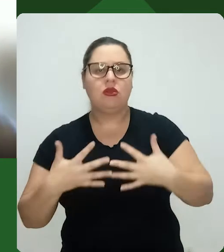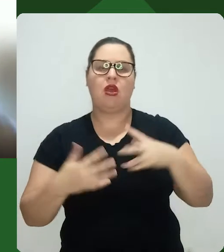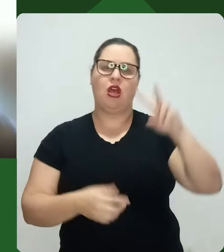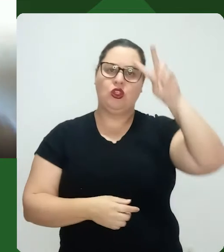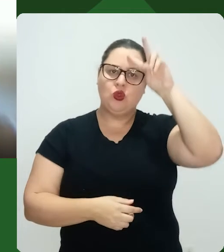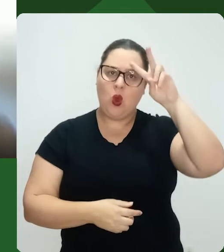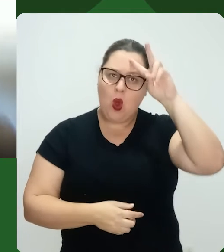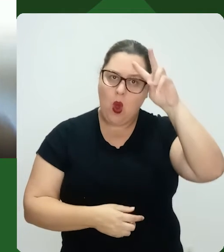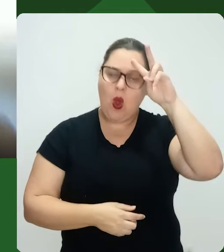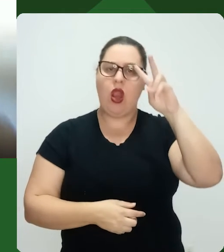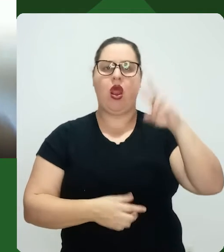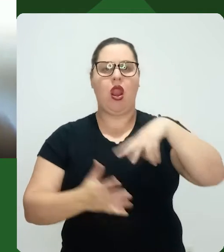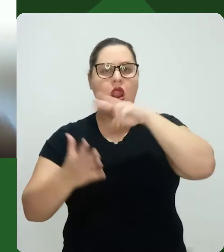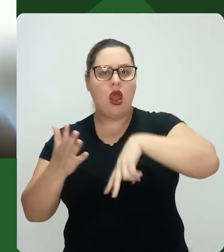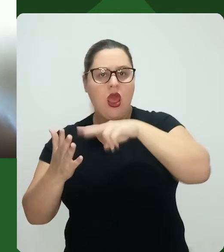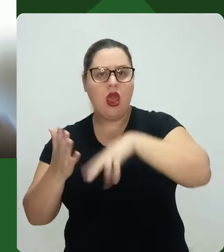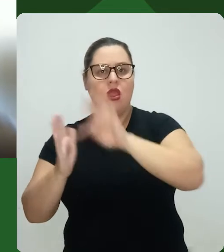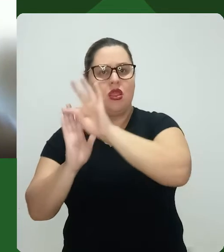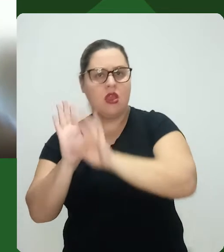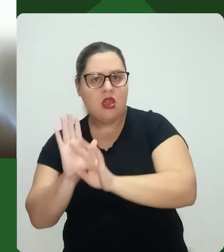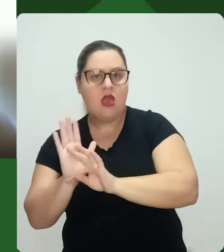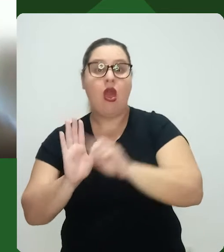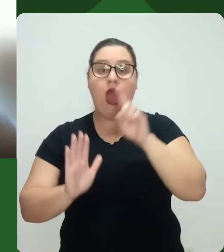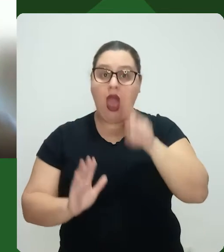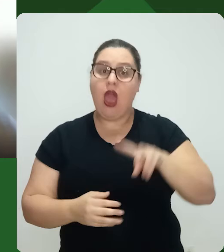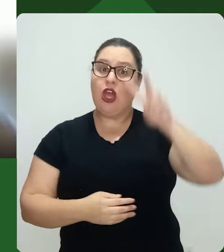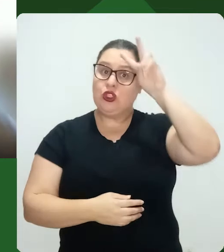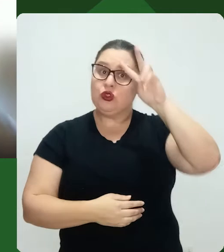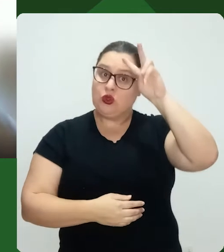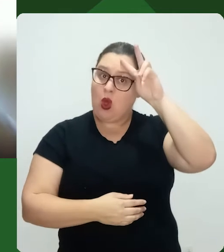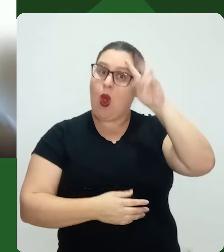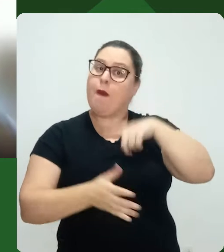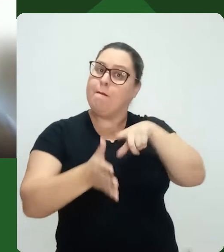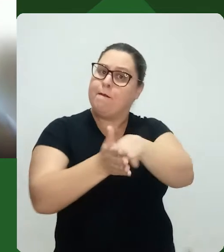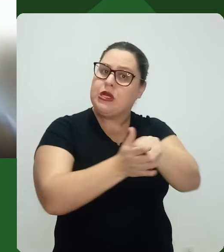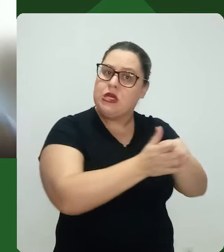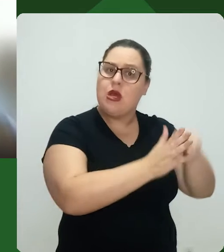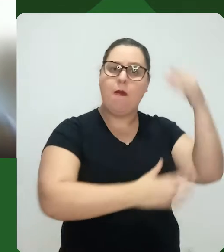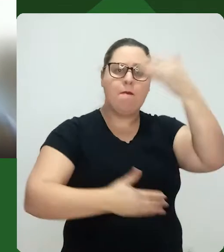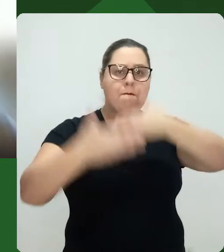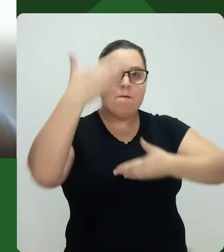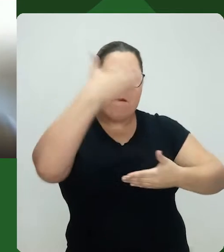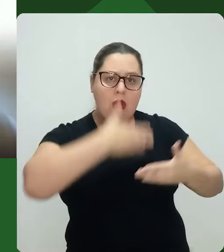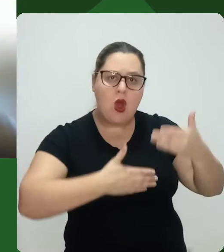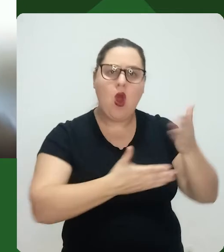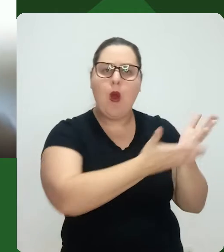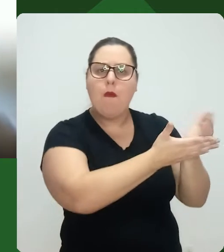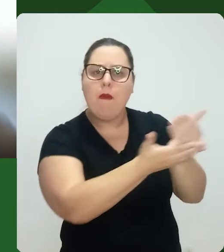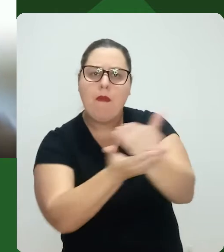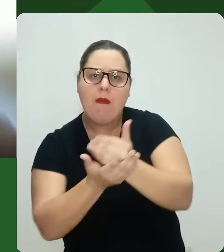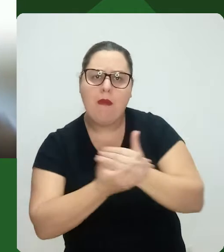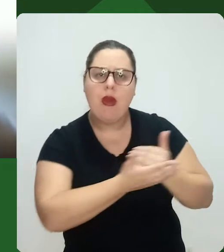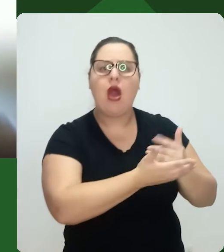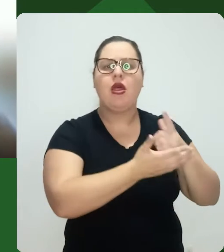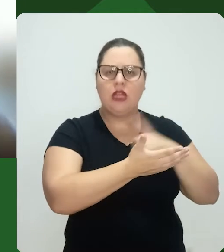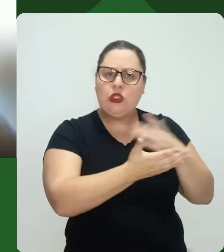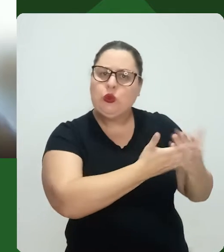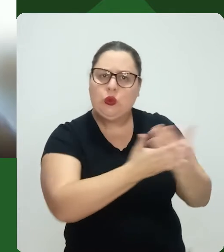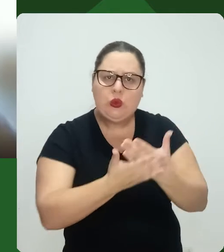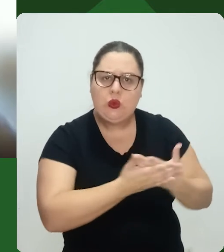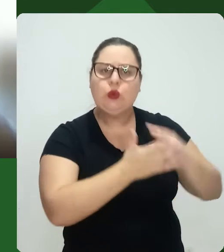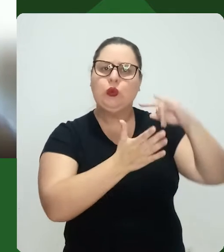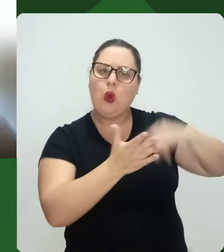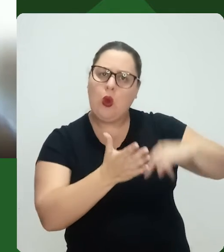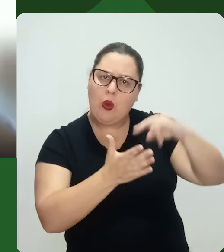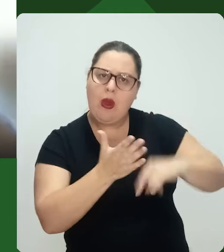Então, sempre que a gente estiver falando de história, quando a gente estiver lendo algum texto, a gente vai estar falando da história feita, produzida cientificamente, a